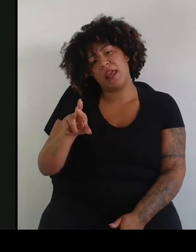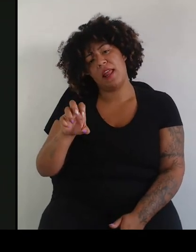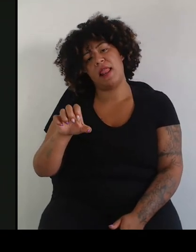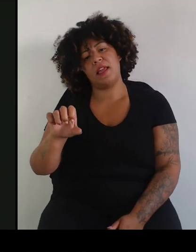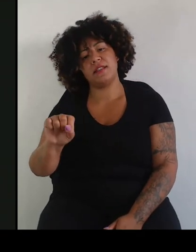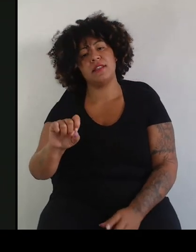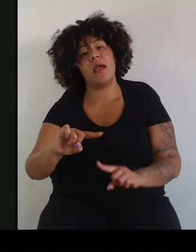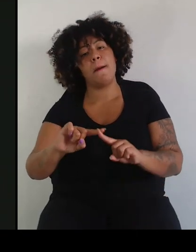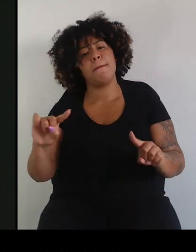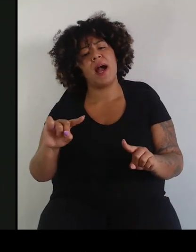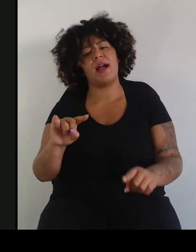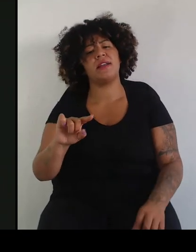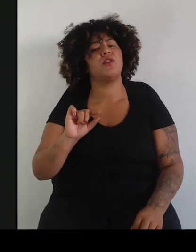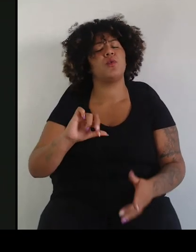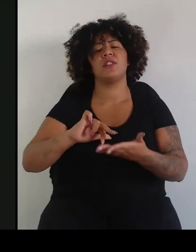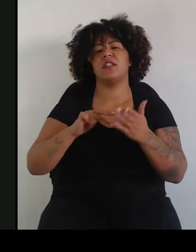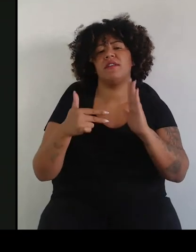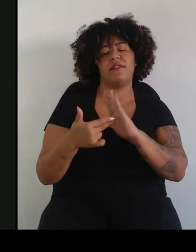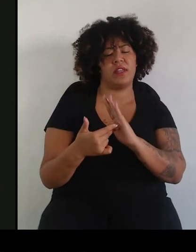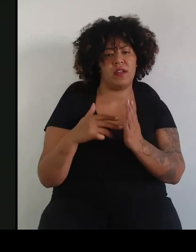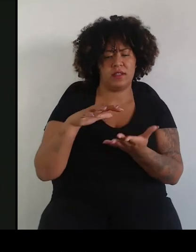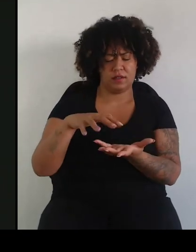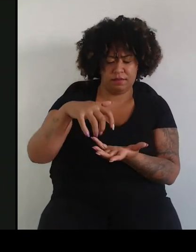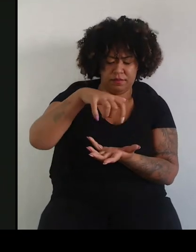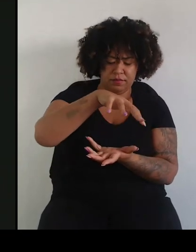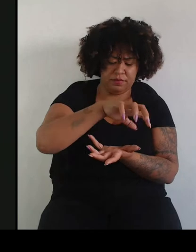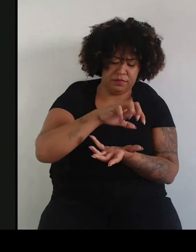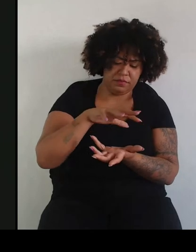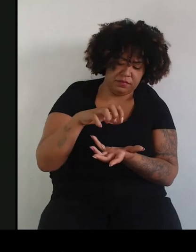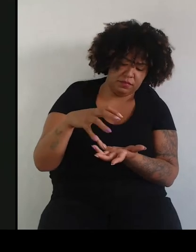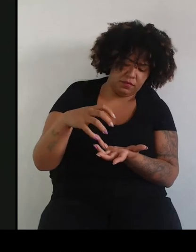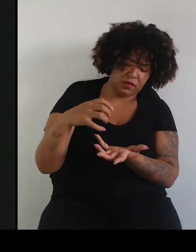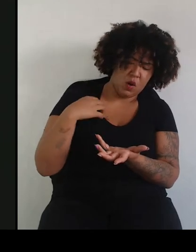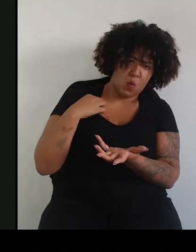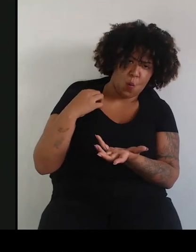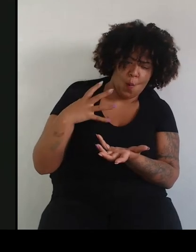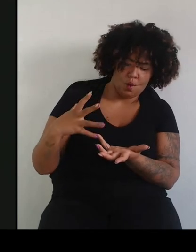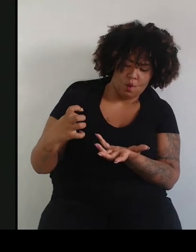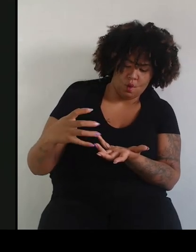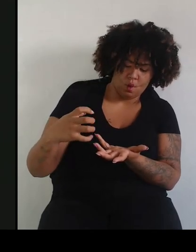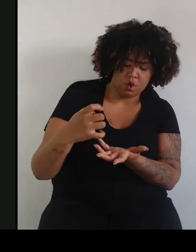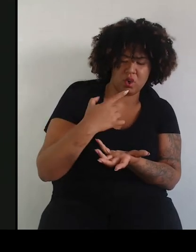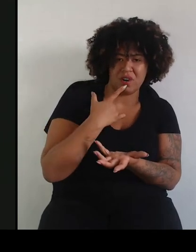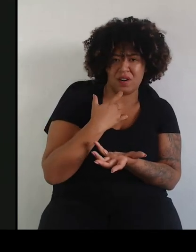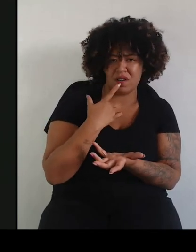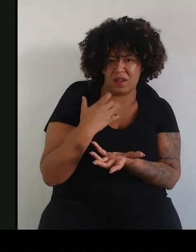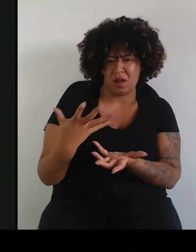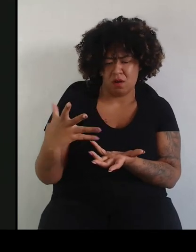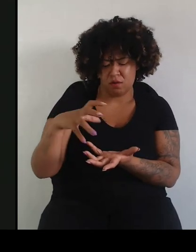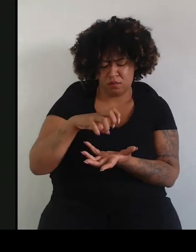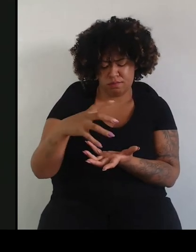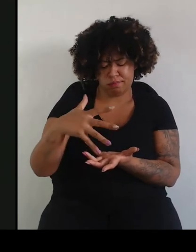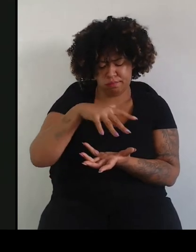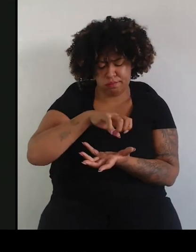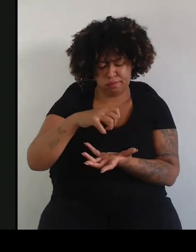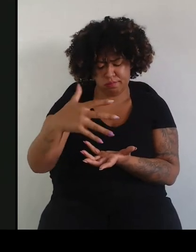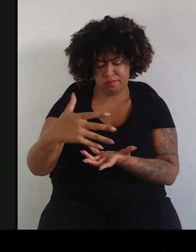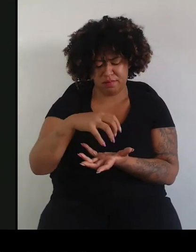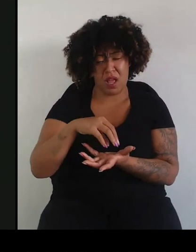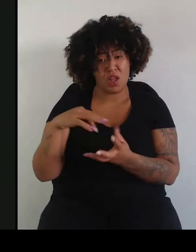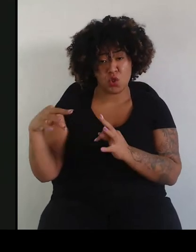trouxas que são grandes volumes onde há de tudo